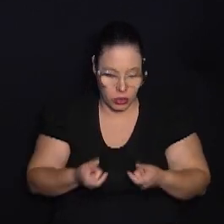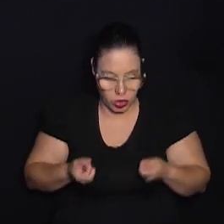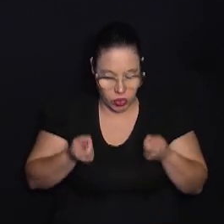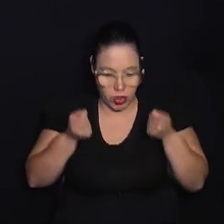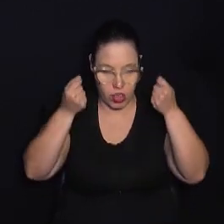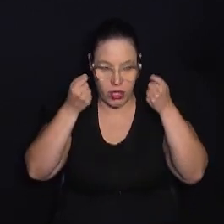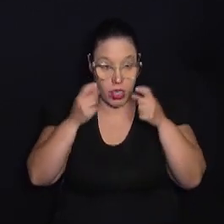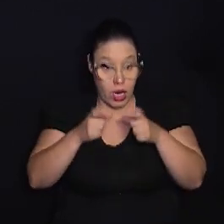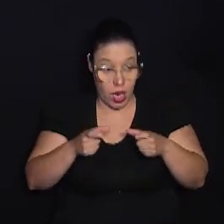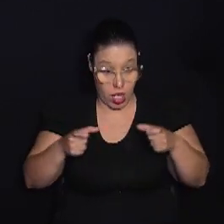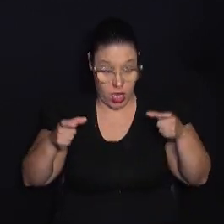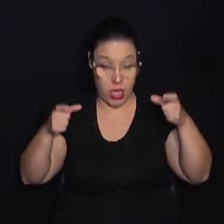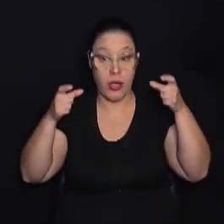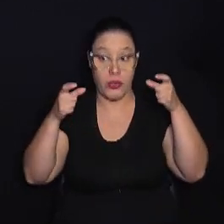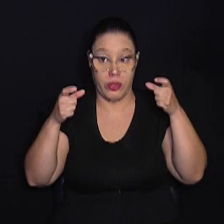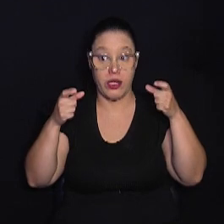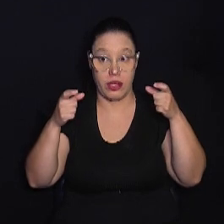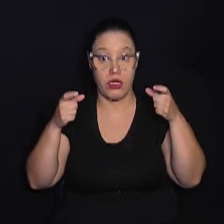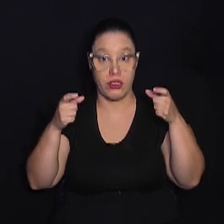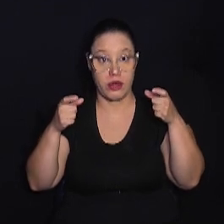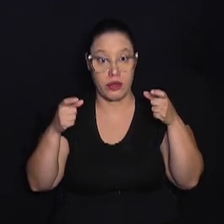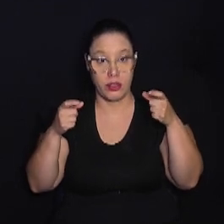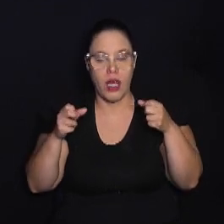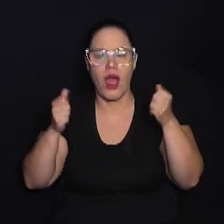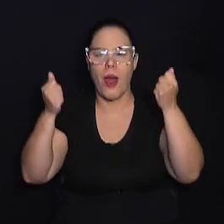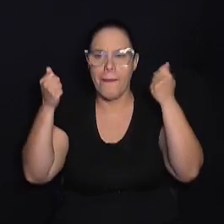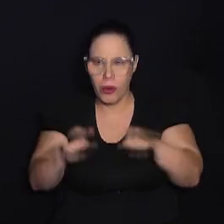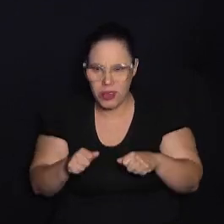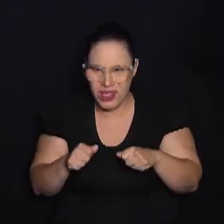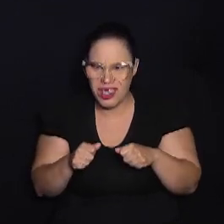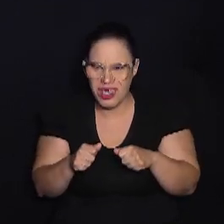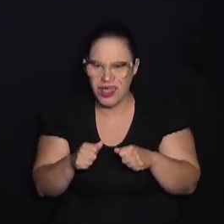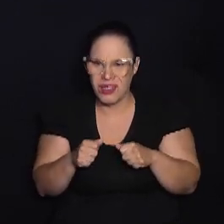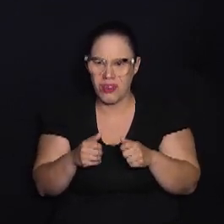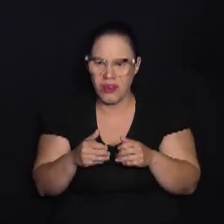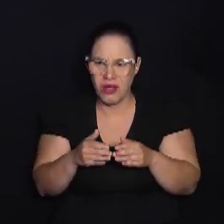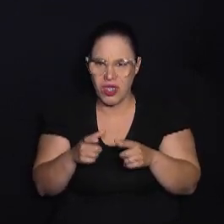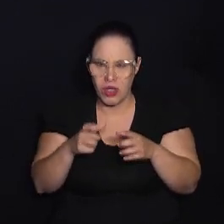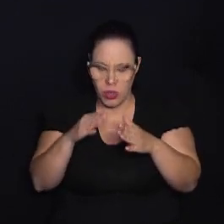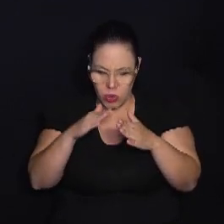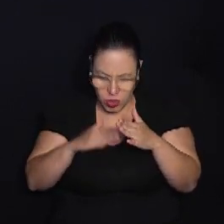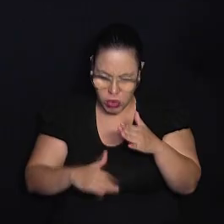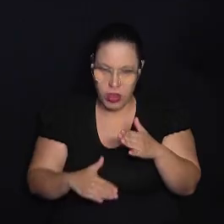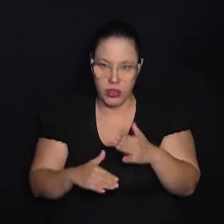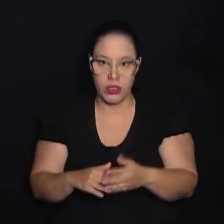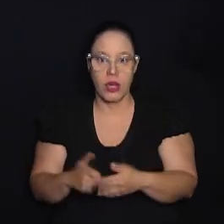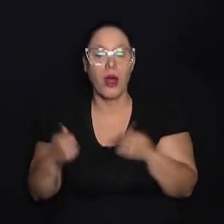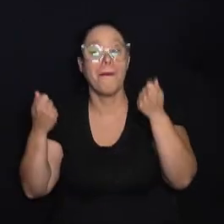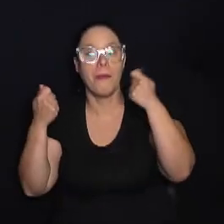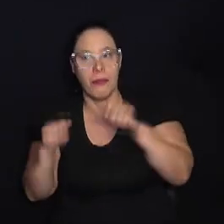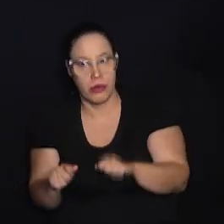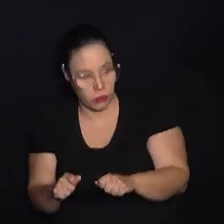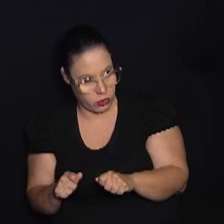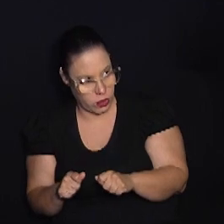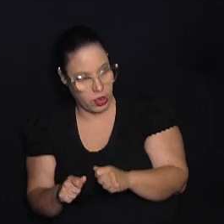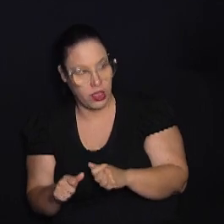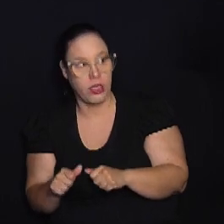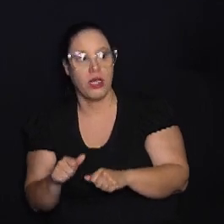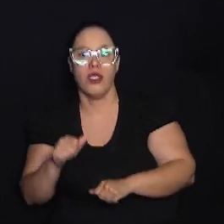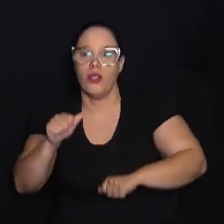é alta? É possível reverter o quadro? É possível reverter e, assim,